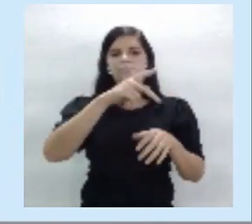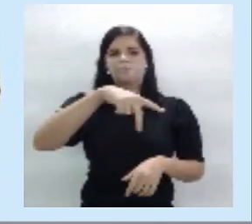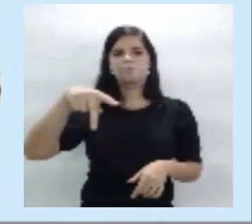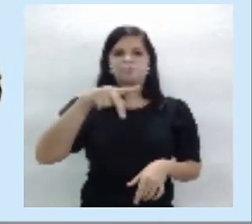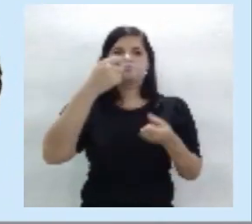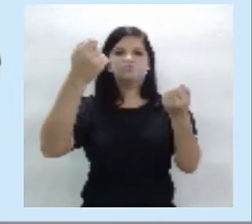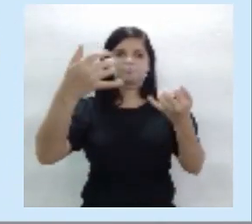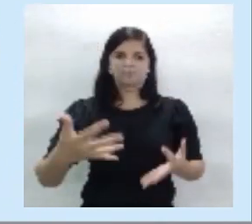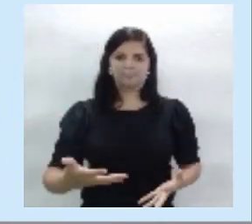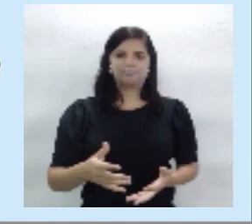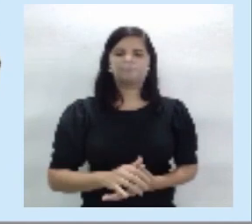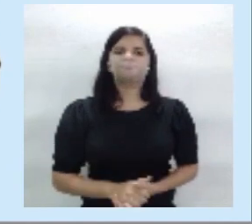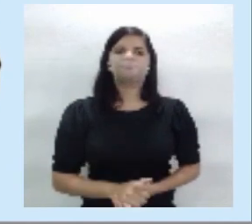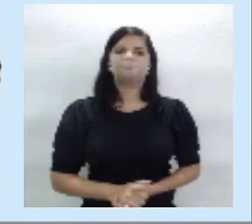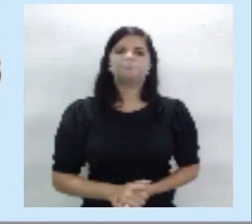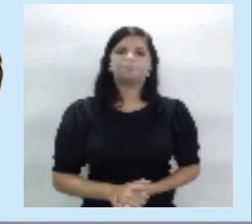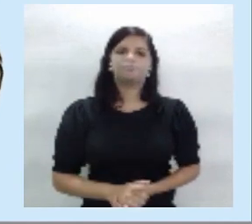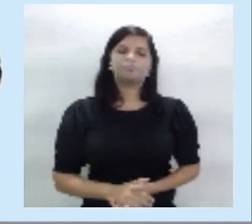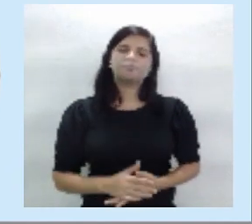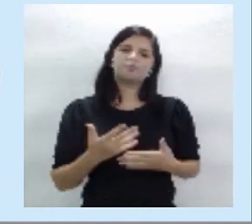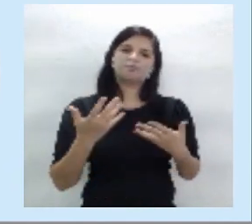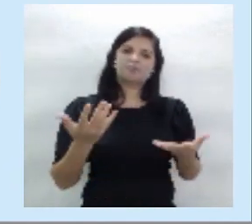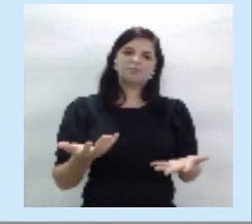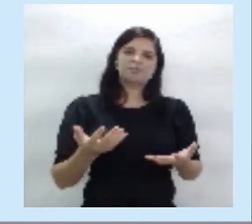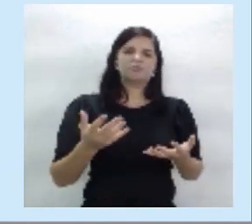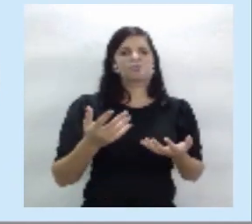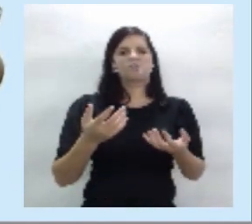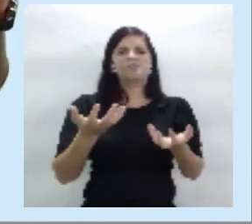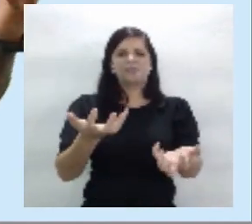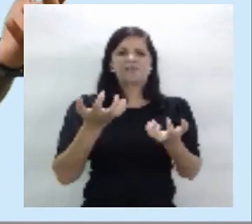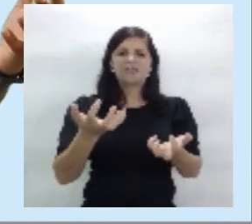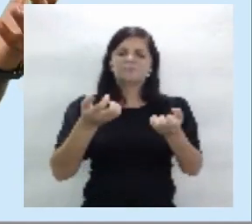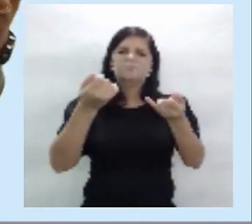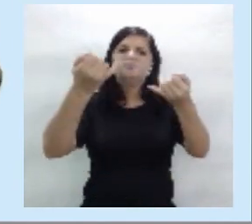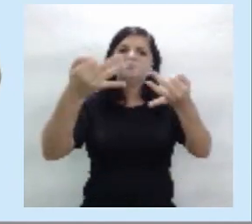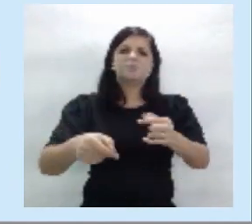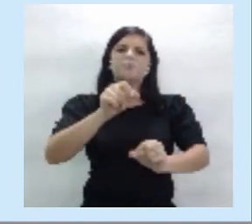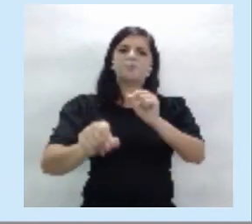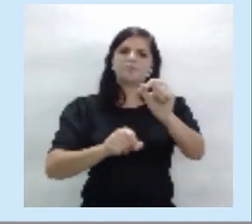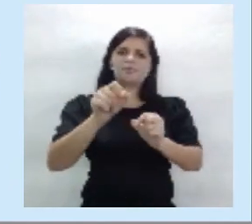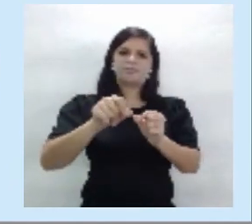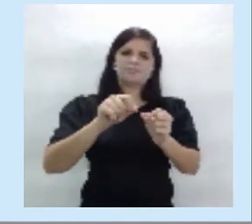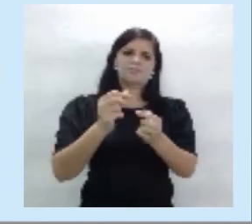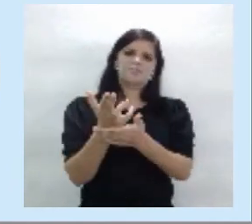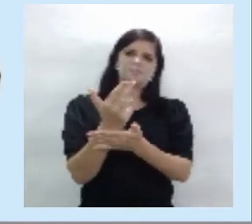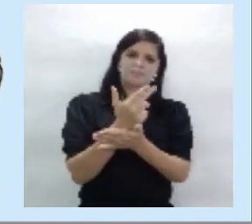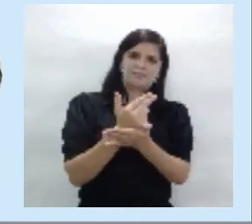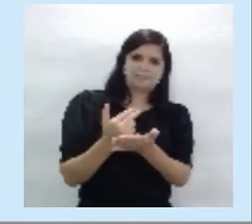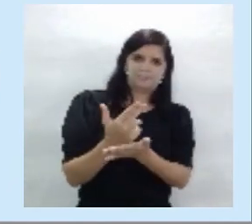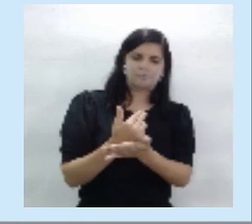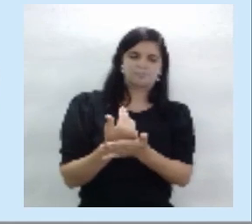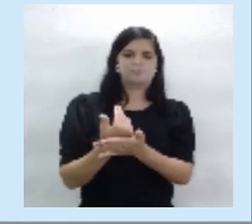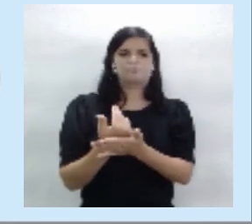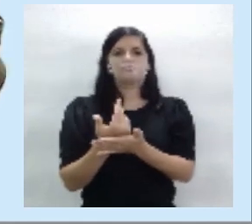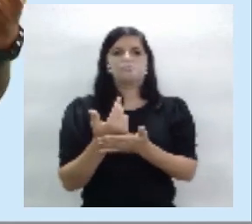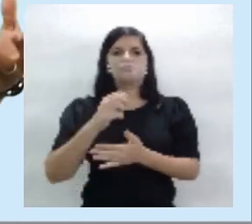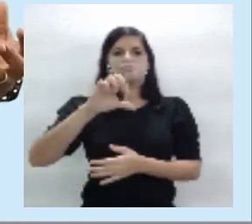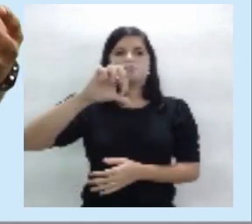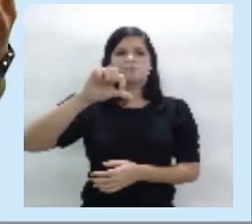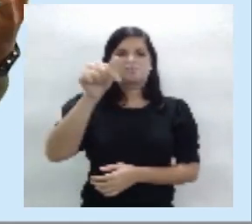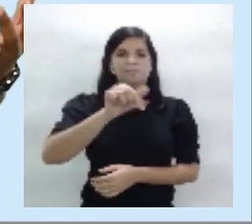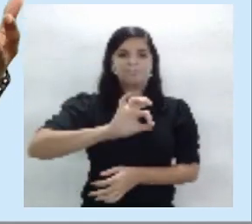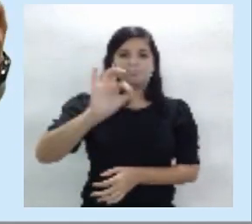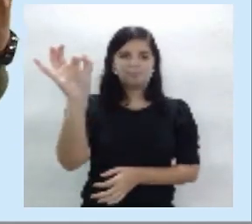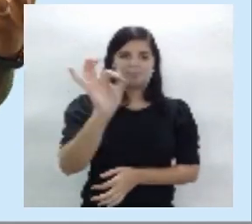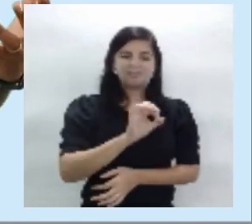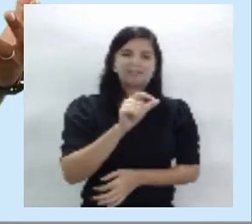estar falando. Ok, oitavo ano. Então, o que é que a gente está querendo dizer com esse gráfico, com esse slide? Que cerca de 97%